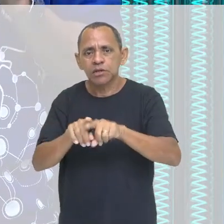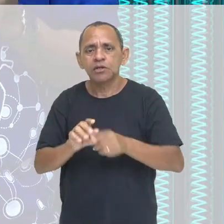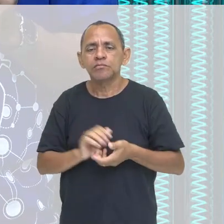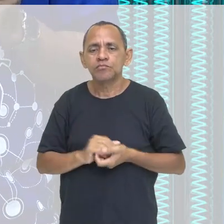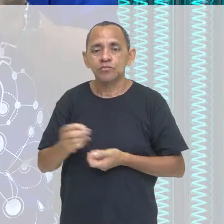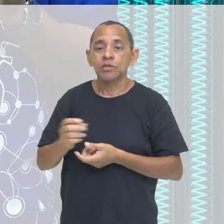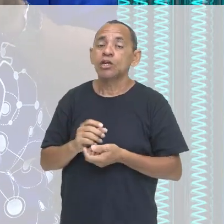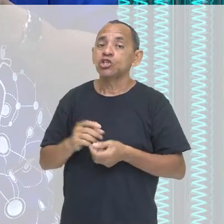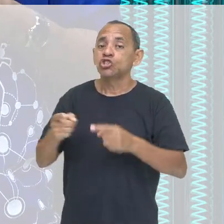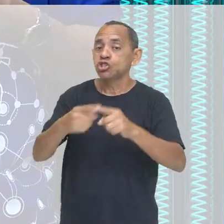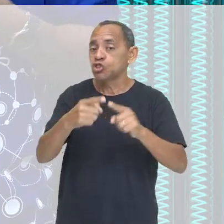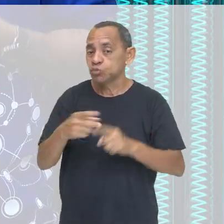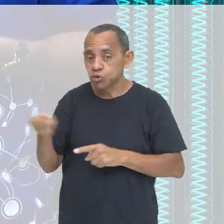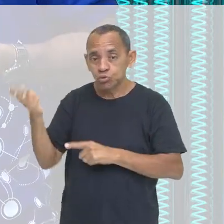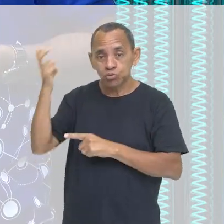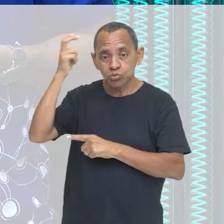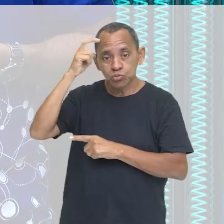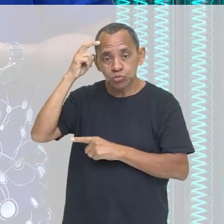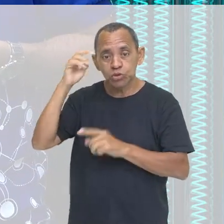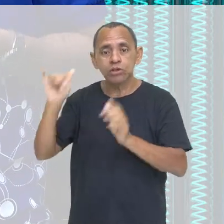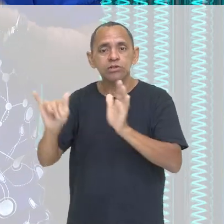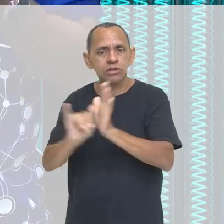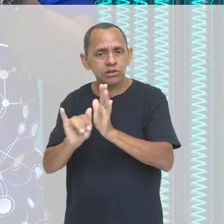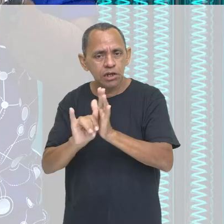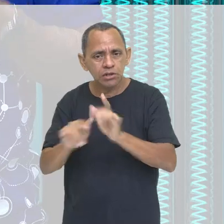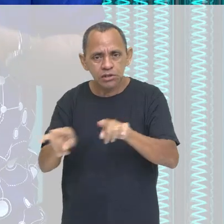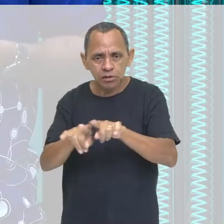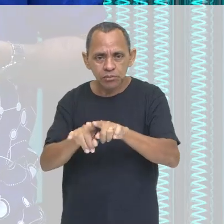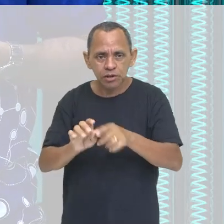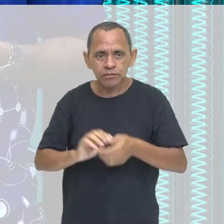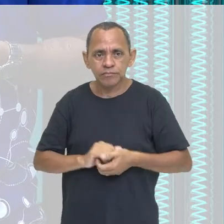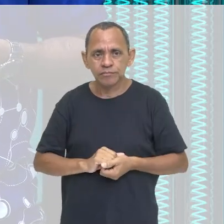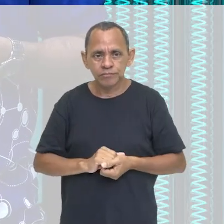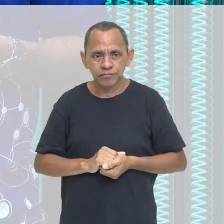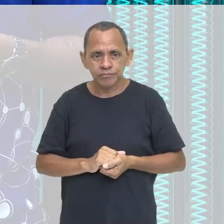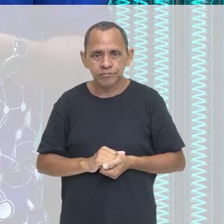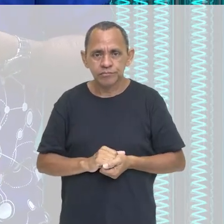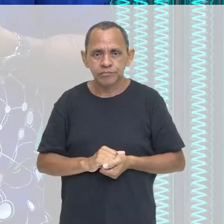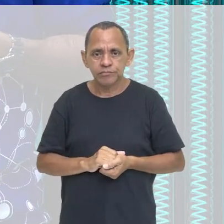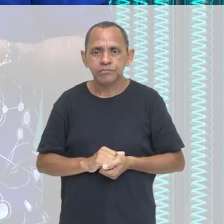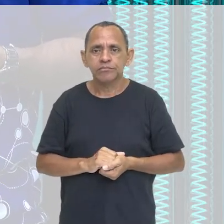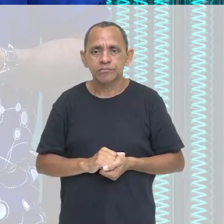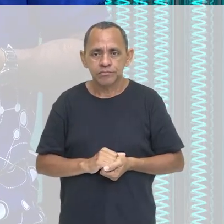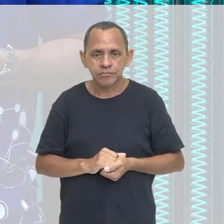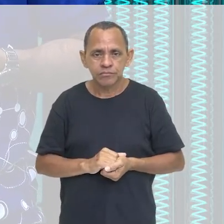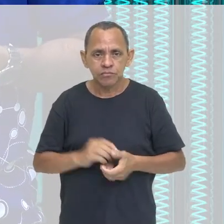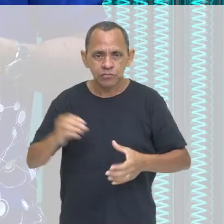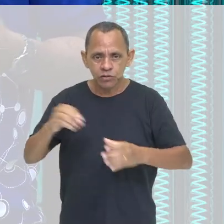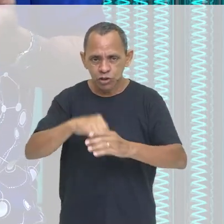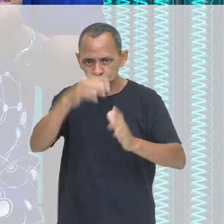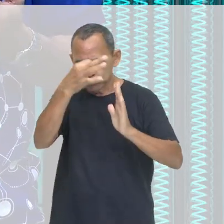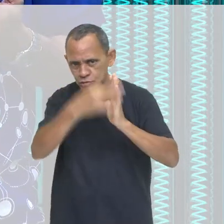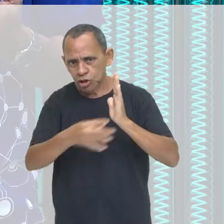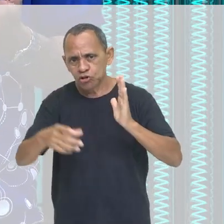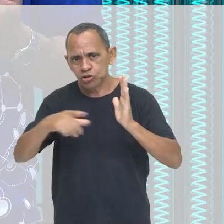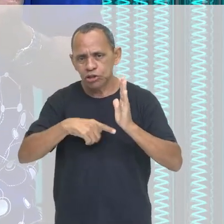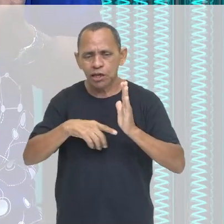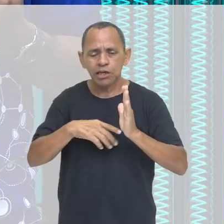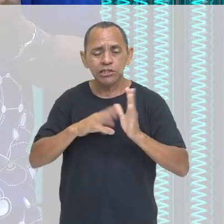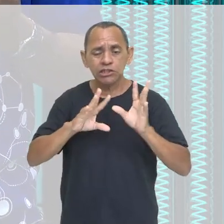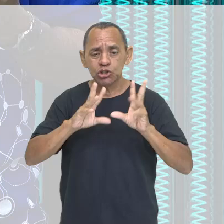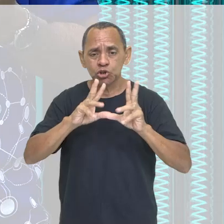lá? Bem, nós já vimos então o que é uma identidade, né? Todos aqueles elementos que compõem a identidade de cada indivíduo. Ele